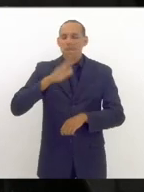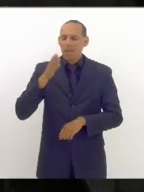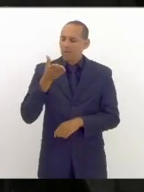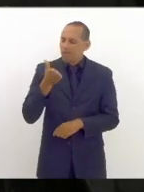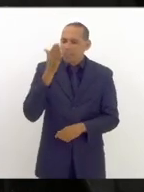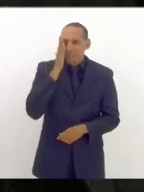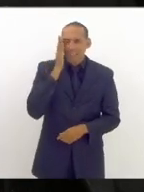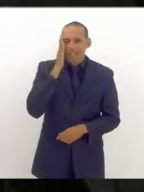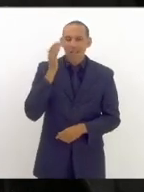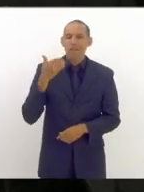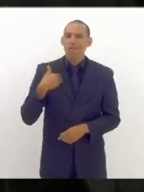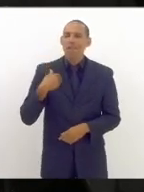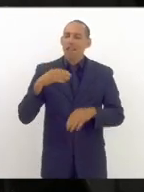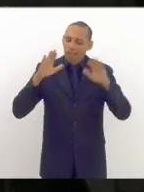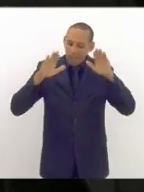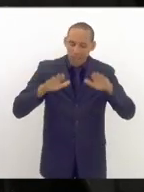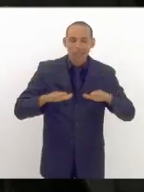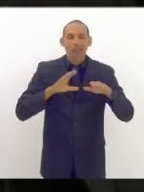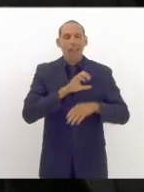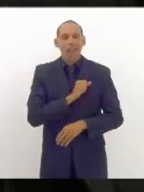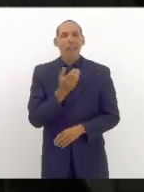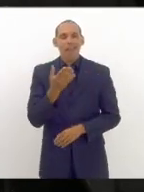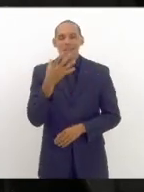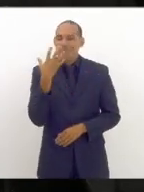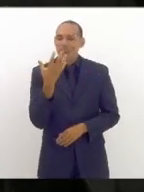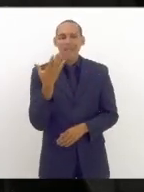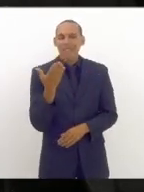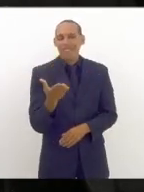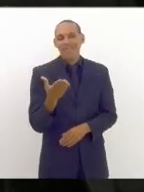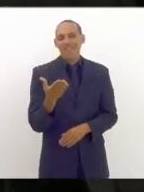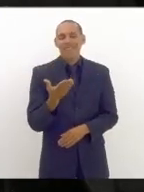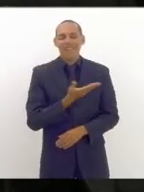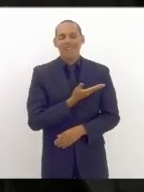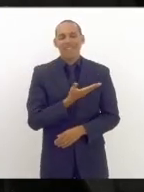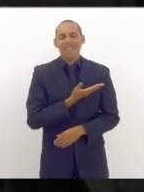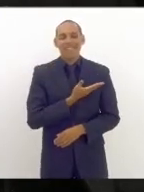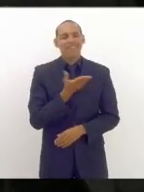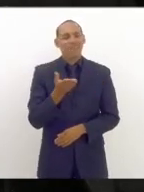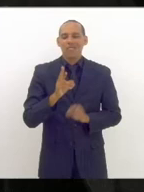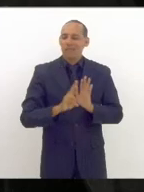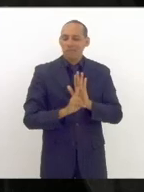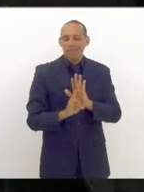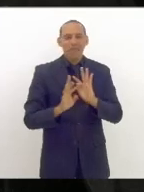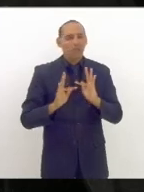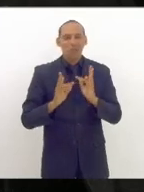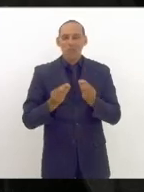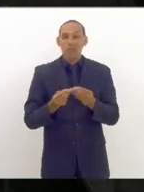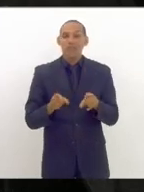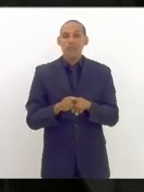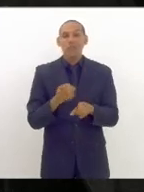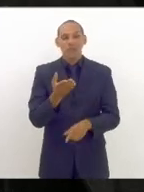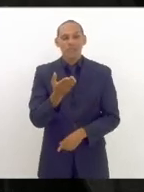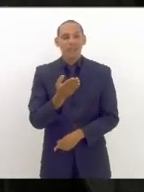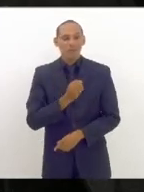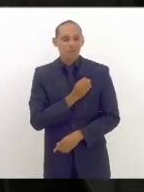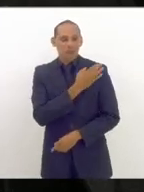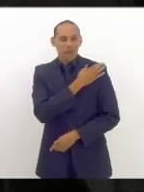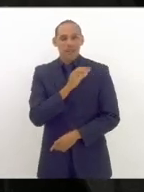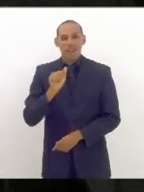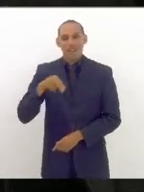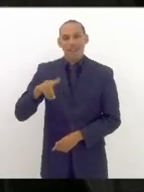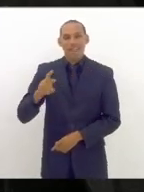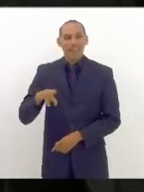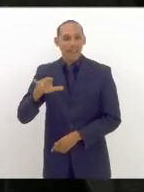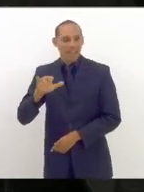minha idolatria, minha paixão, meu respeito pelo senhor, pela sua amizade, pelo que o senhor representa. Saudar a nossa Coronel Andréia, representando o